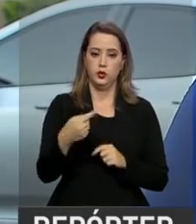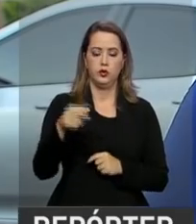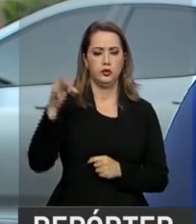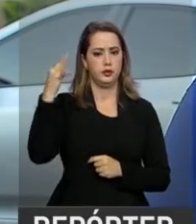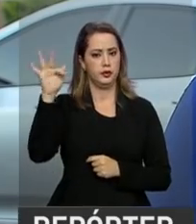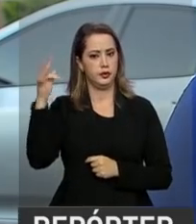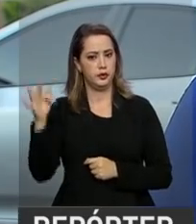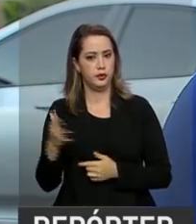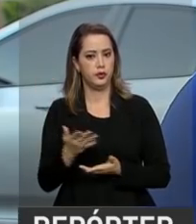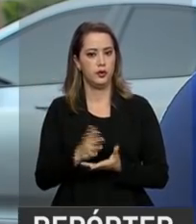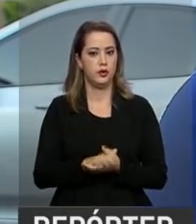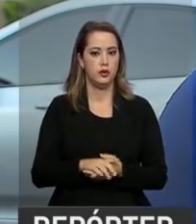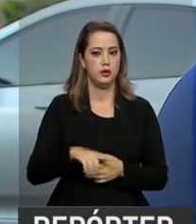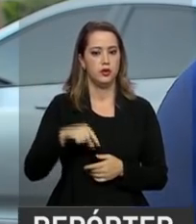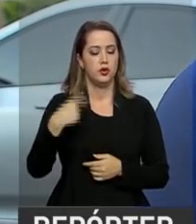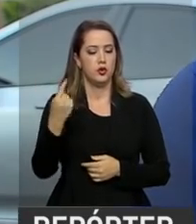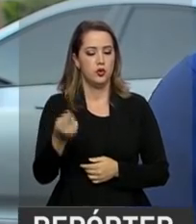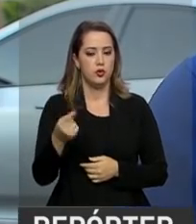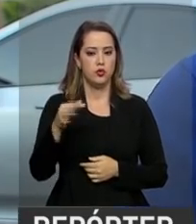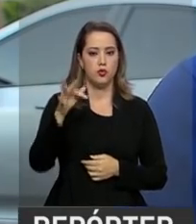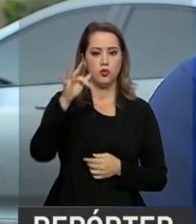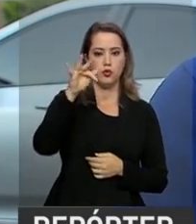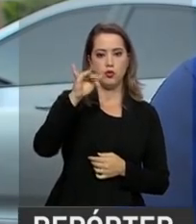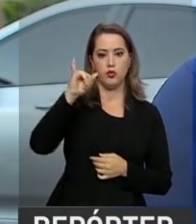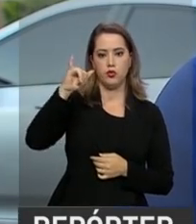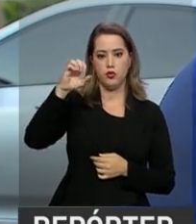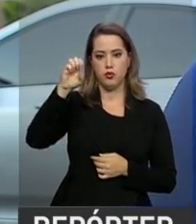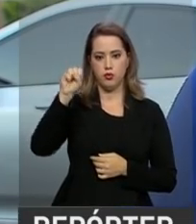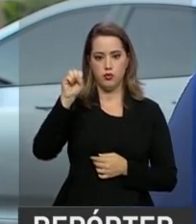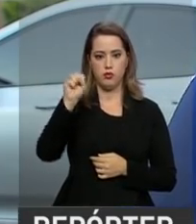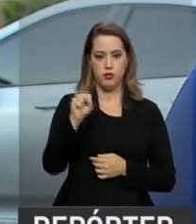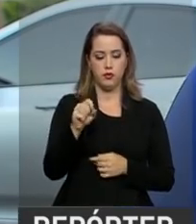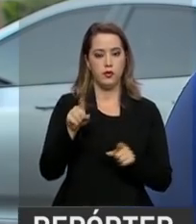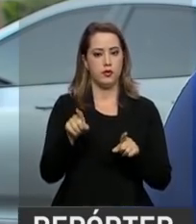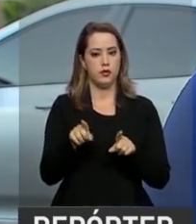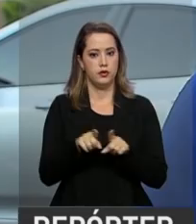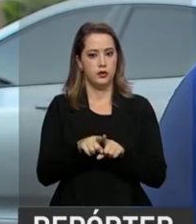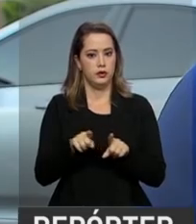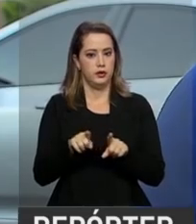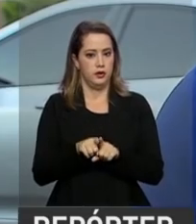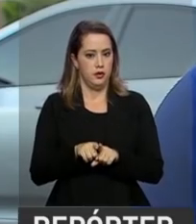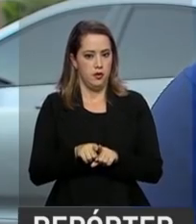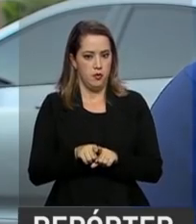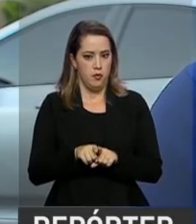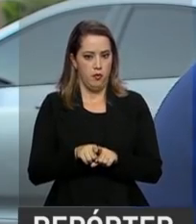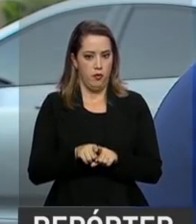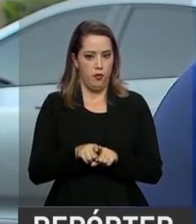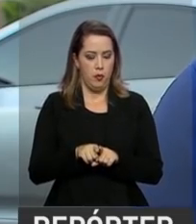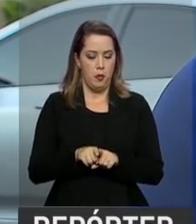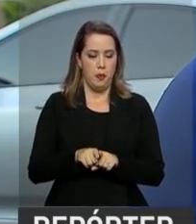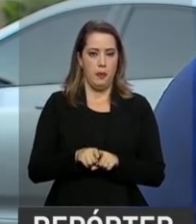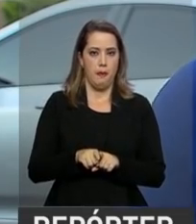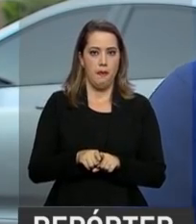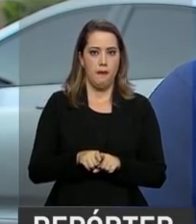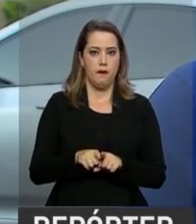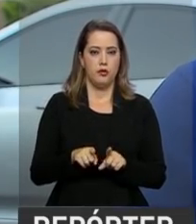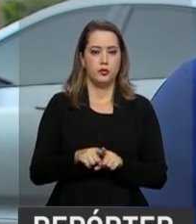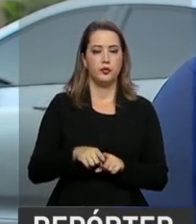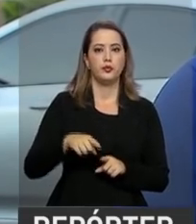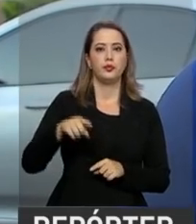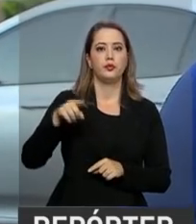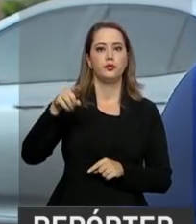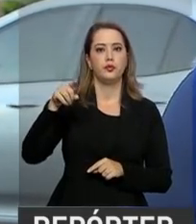disputar uma bolsa de estudo parcial ou integral no programa Universidade para Todos e financiar o curso com o Fundo